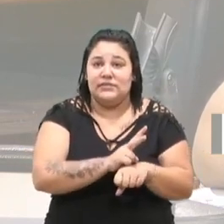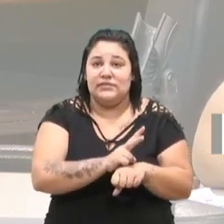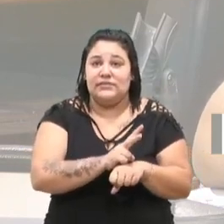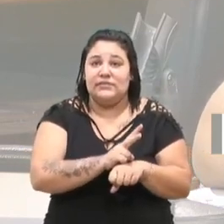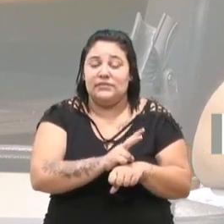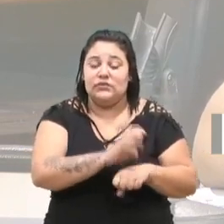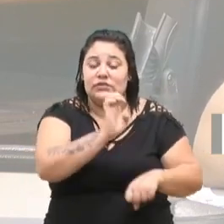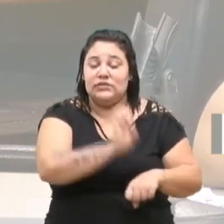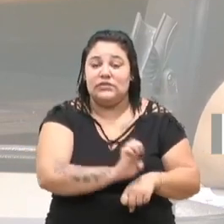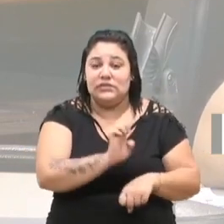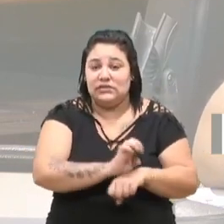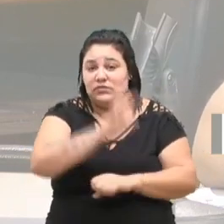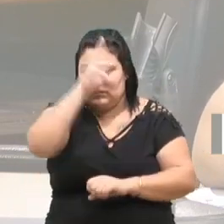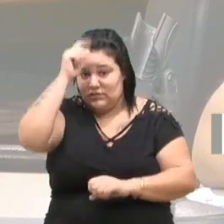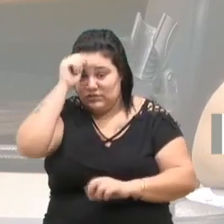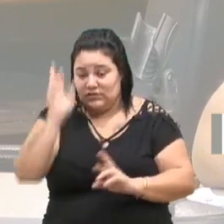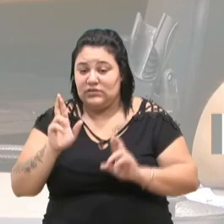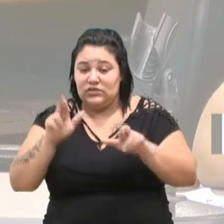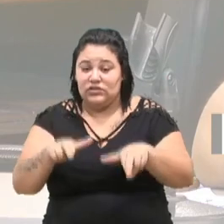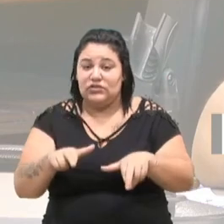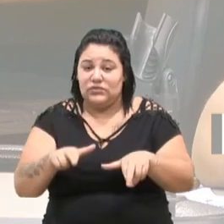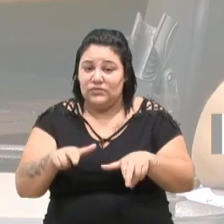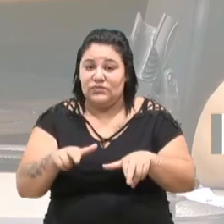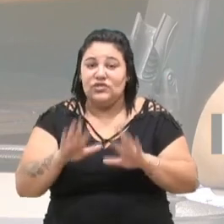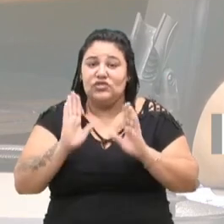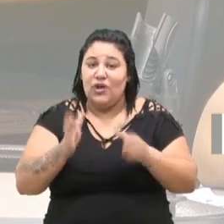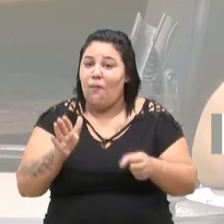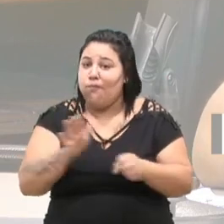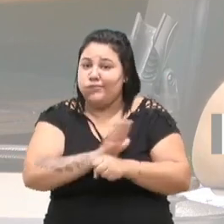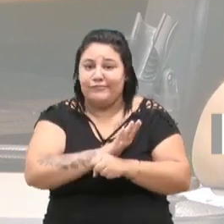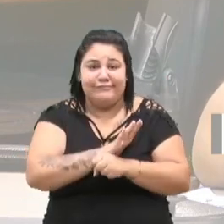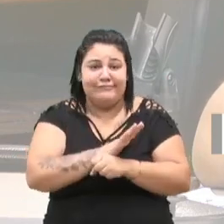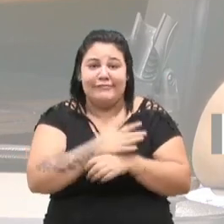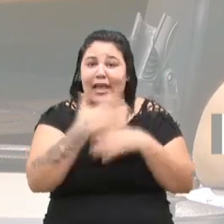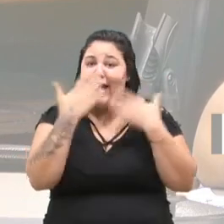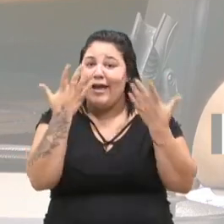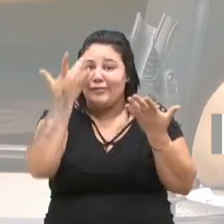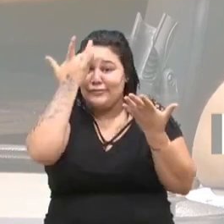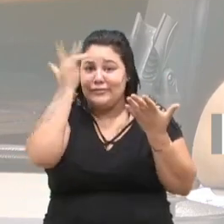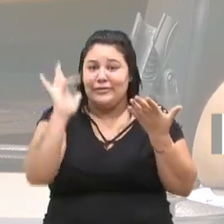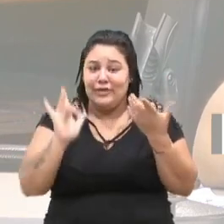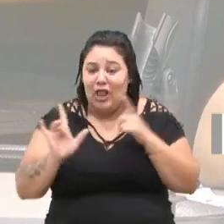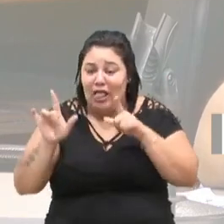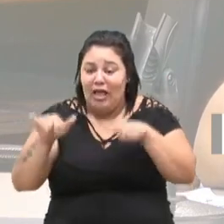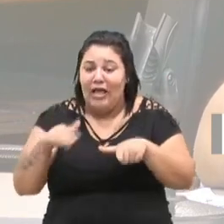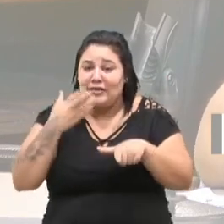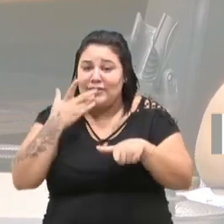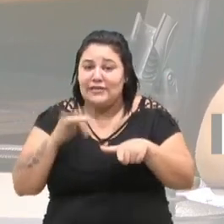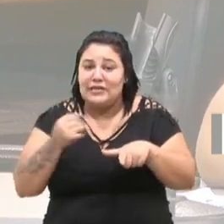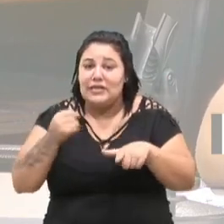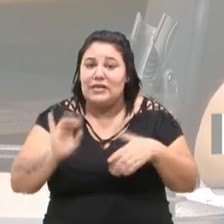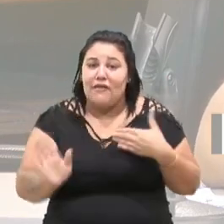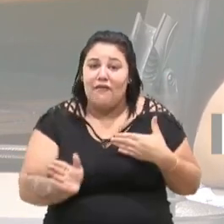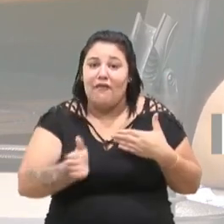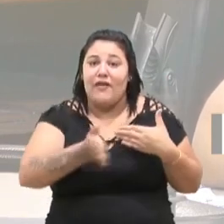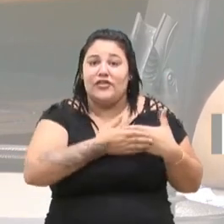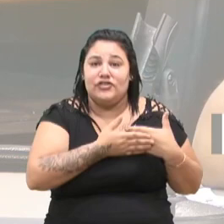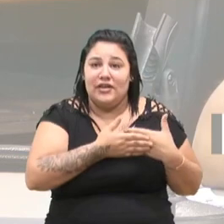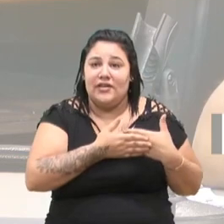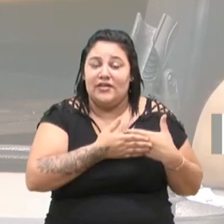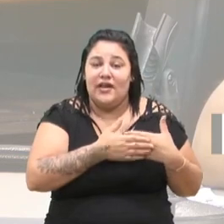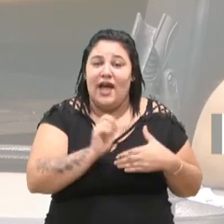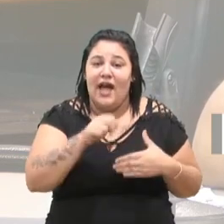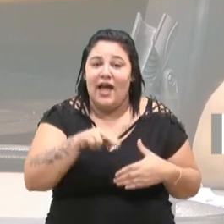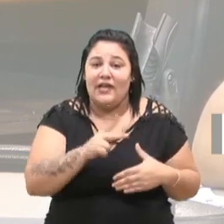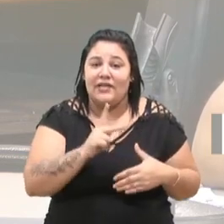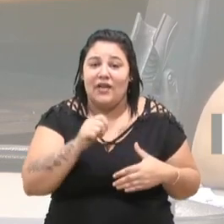e municipal, na região do Rio, já estão estranguladas. Aonde irão essas crianças caso realmente feche a Anhanguera? Então,